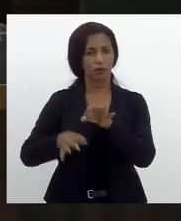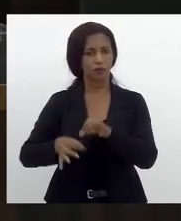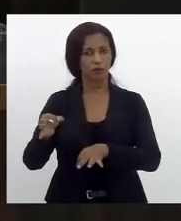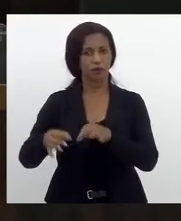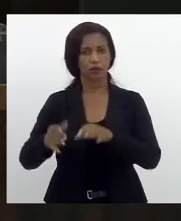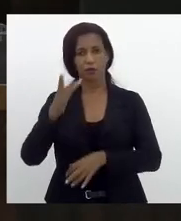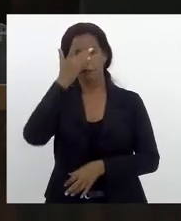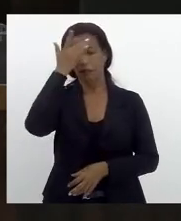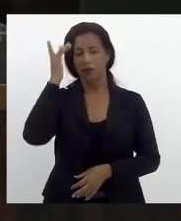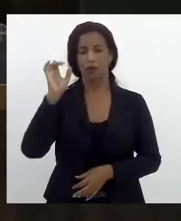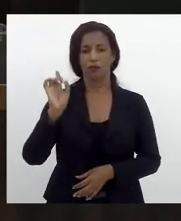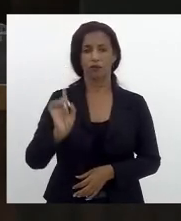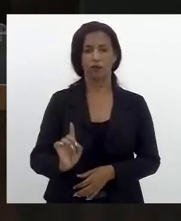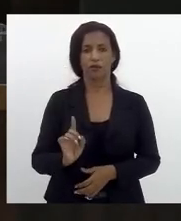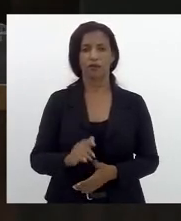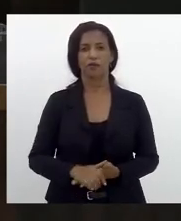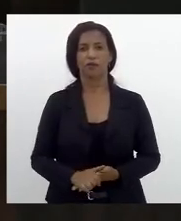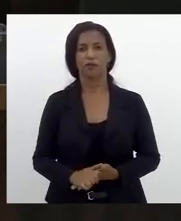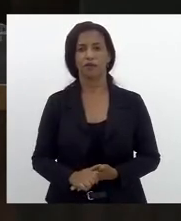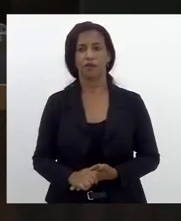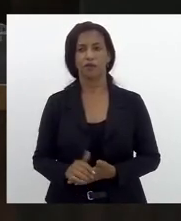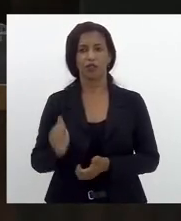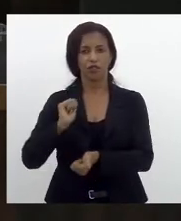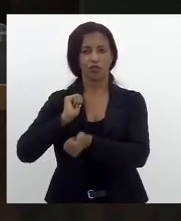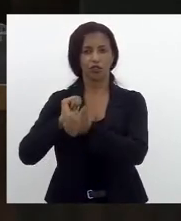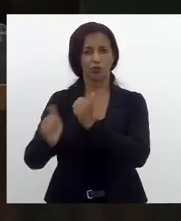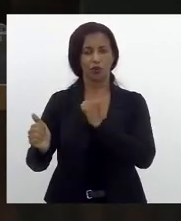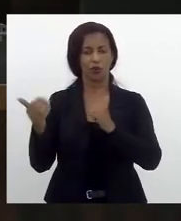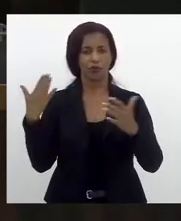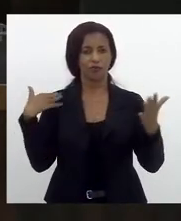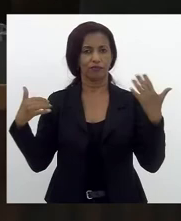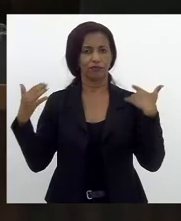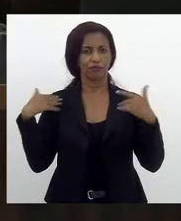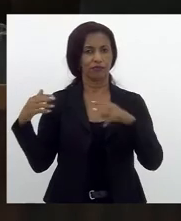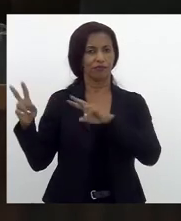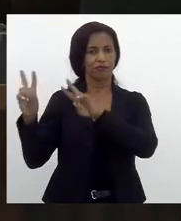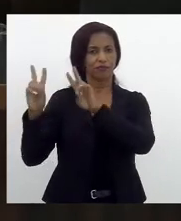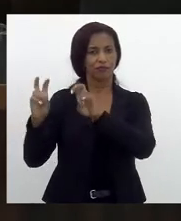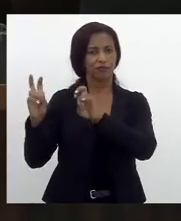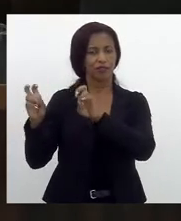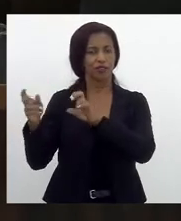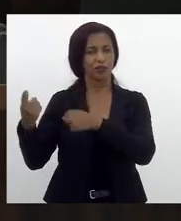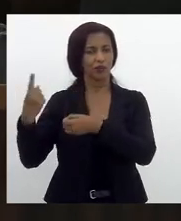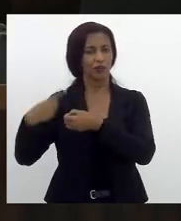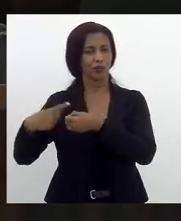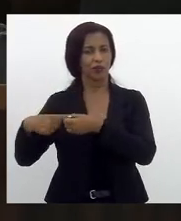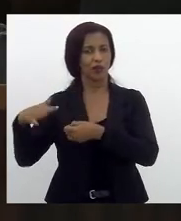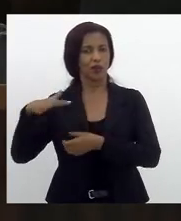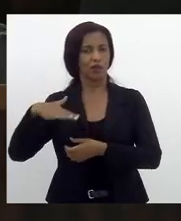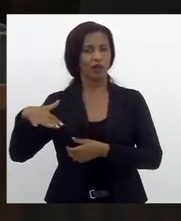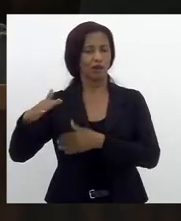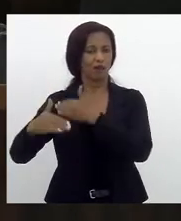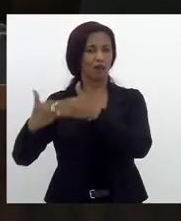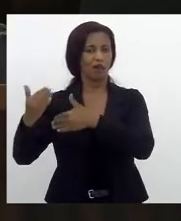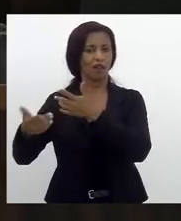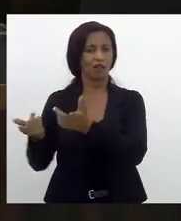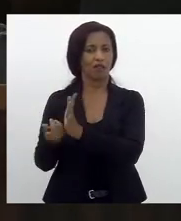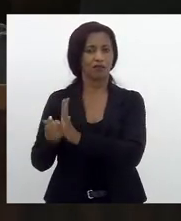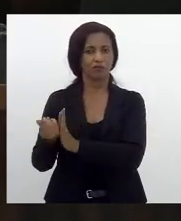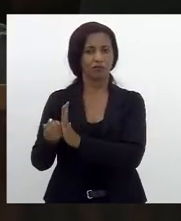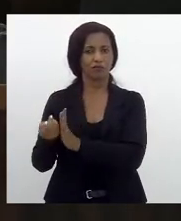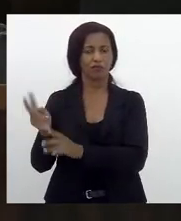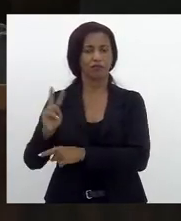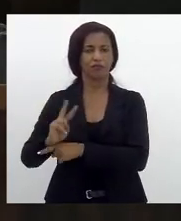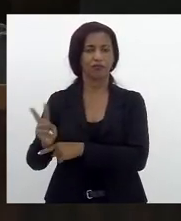da Pessoa com Deficiência, de Esporte e Lazer, de Assuntos Municipais e Desenvolvimento Regional, de Orçamento,